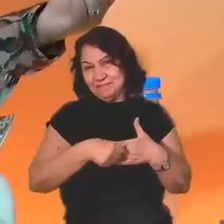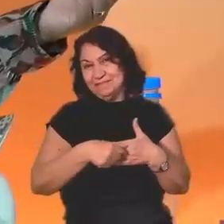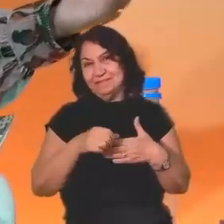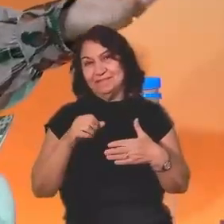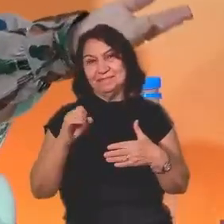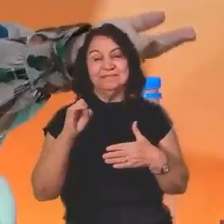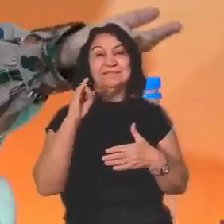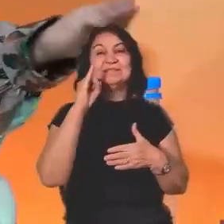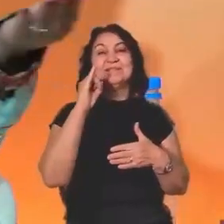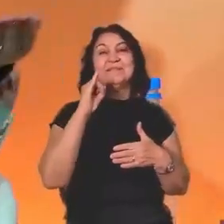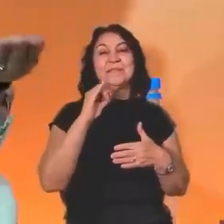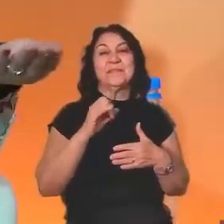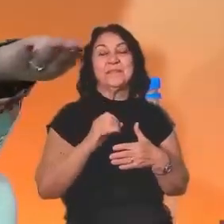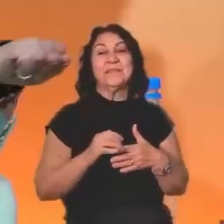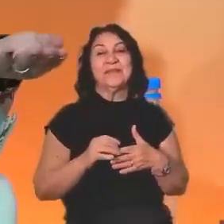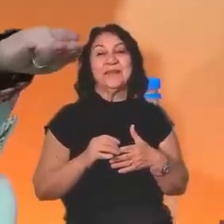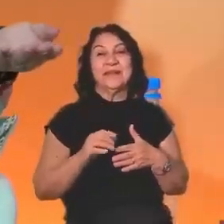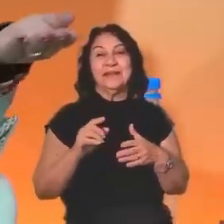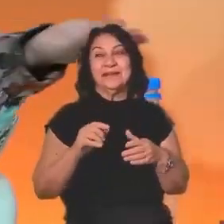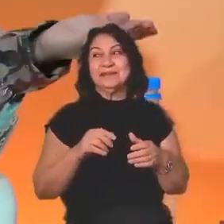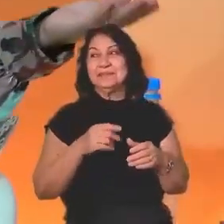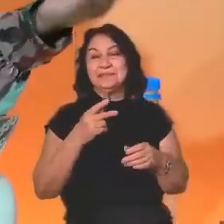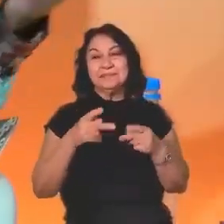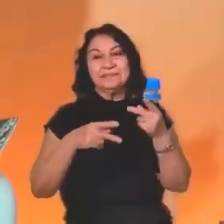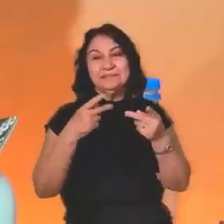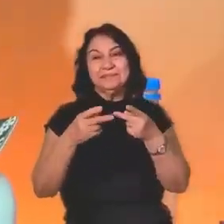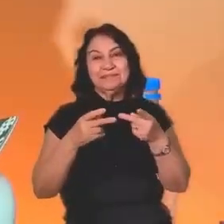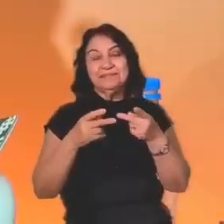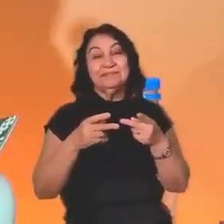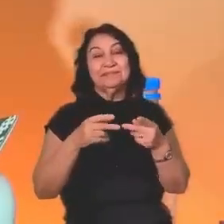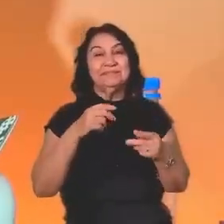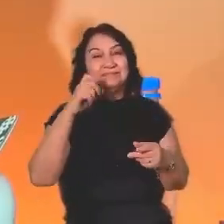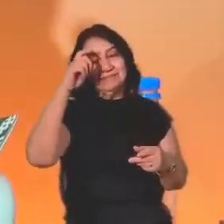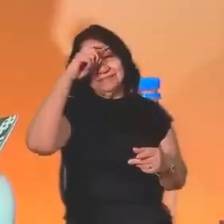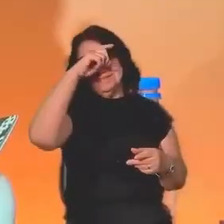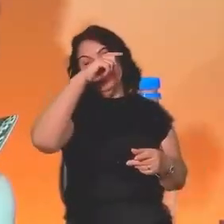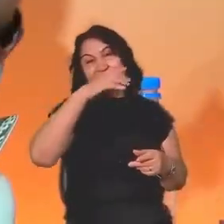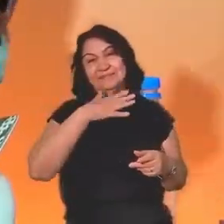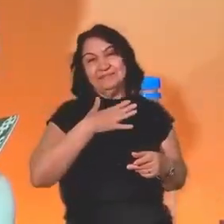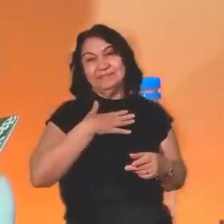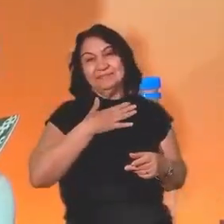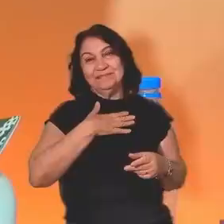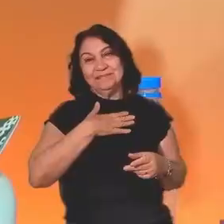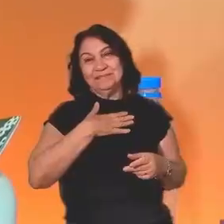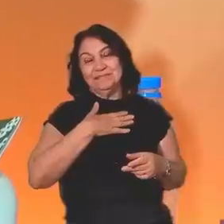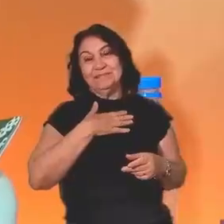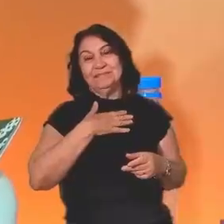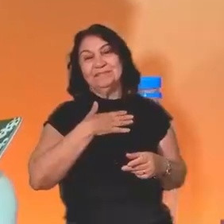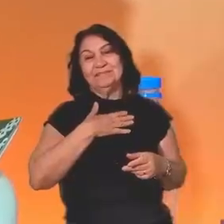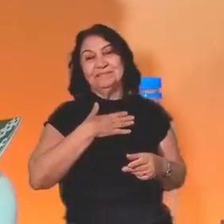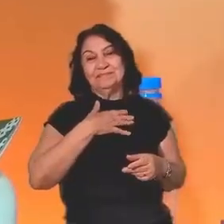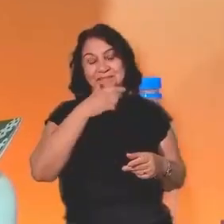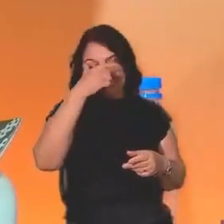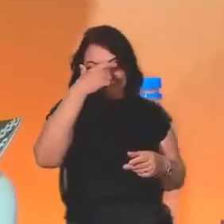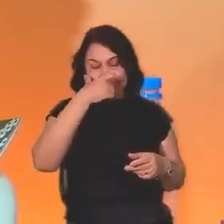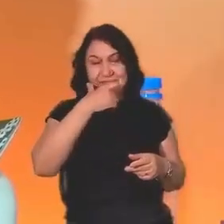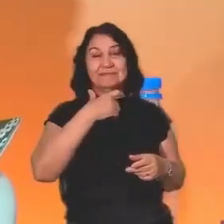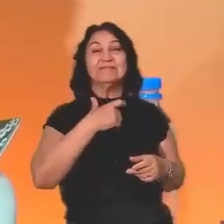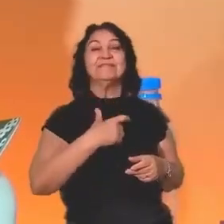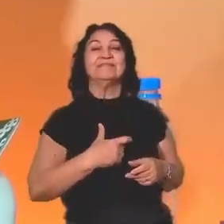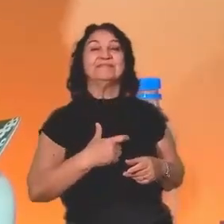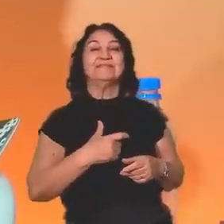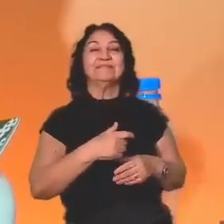enquanto escritora, você até falou aqui mais cedo, né? Tipo assim, ainda é difícil para mim me considerar enquanto uma